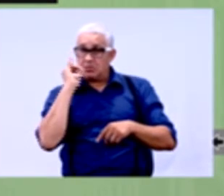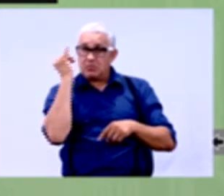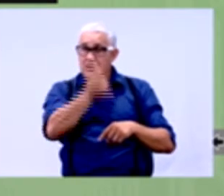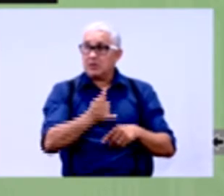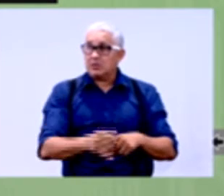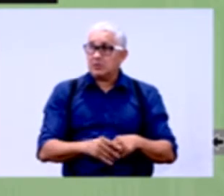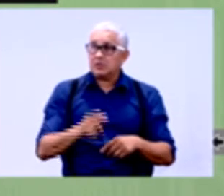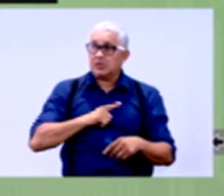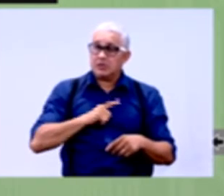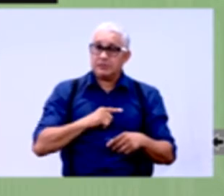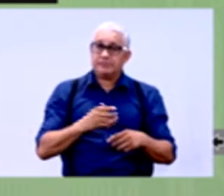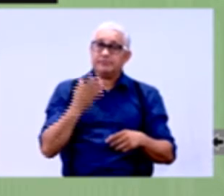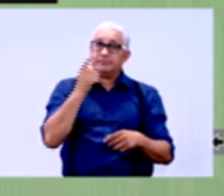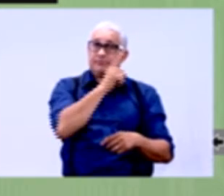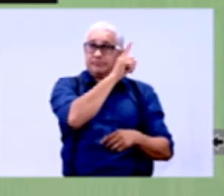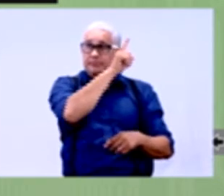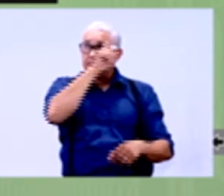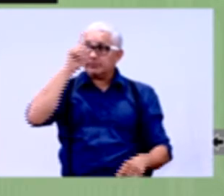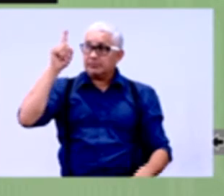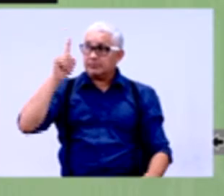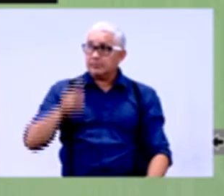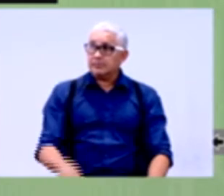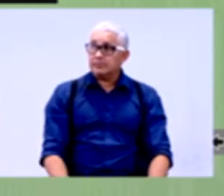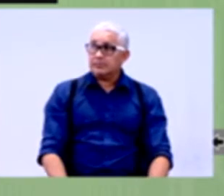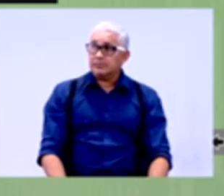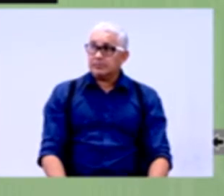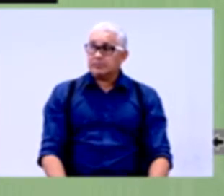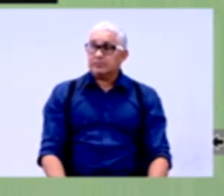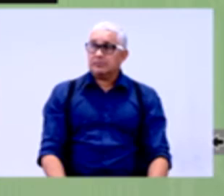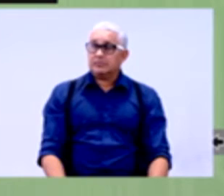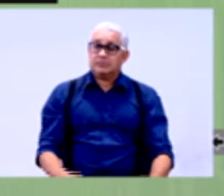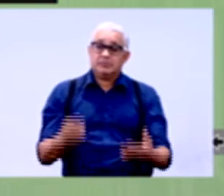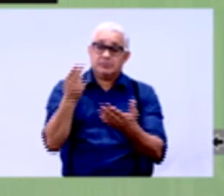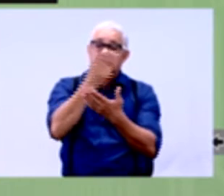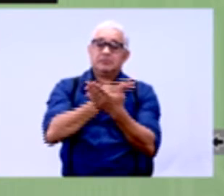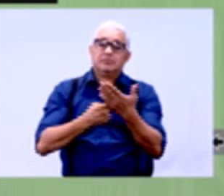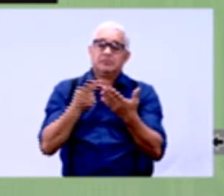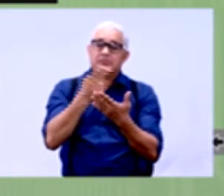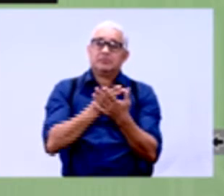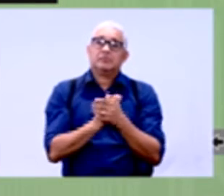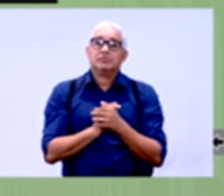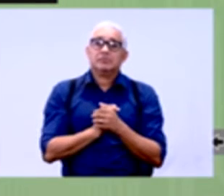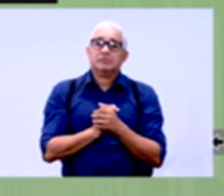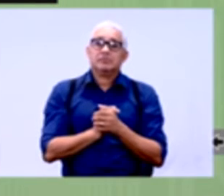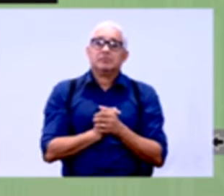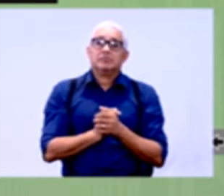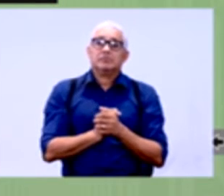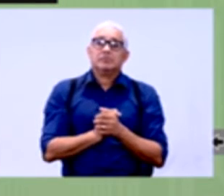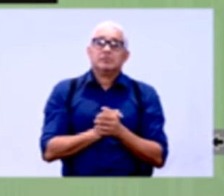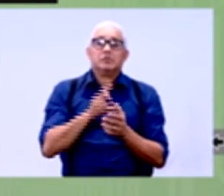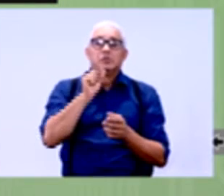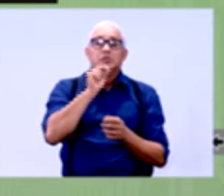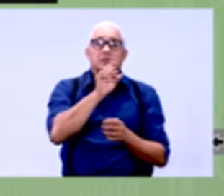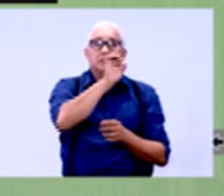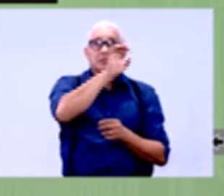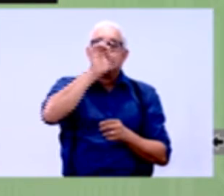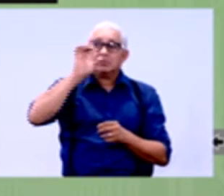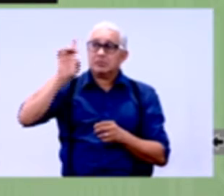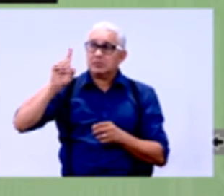E aí nós temos aqui a representação do o que cada uma